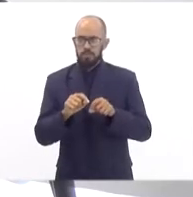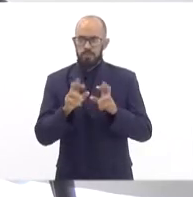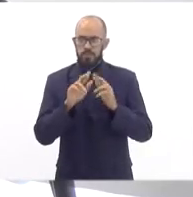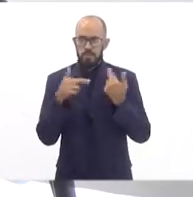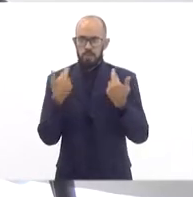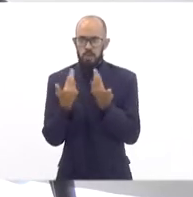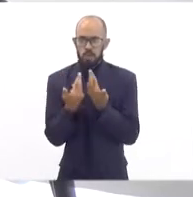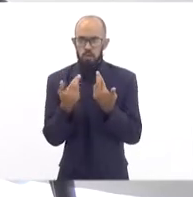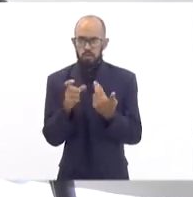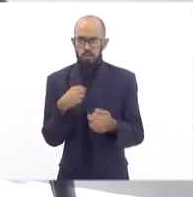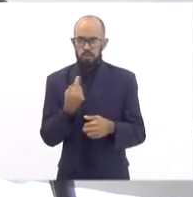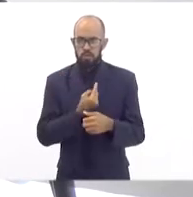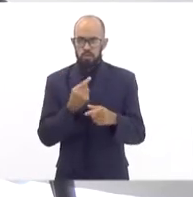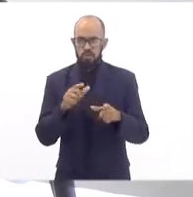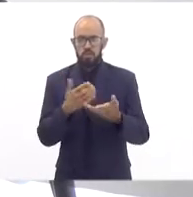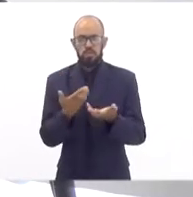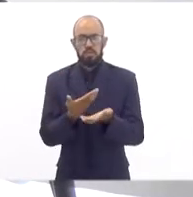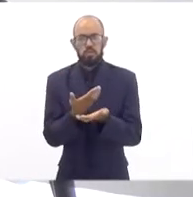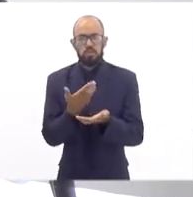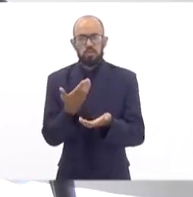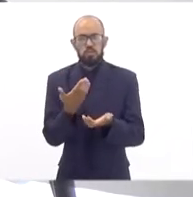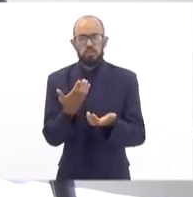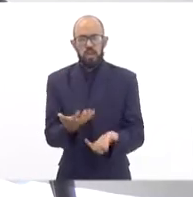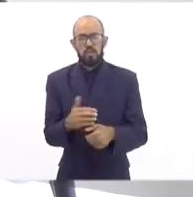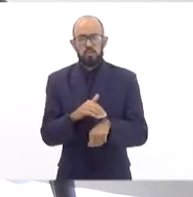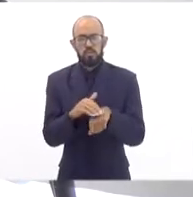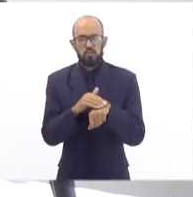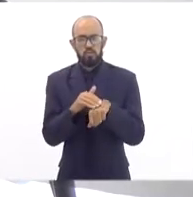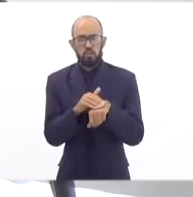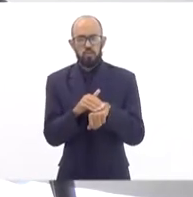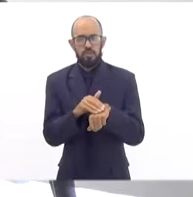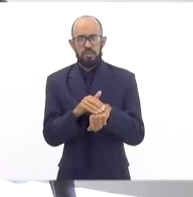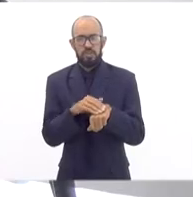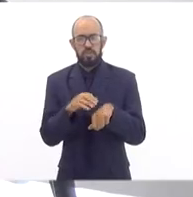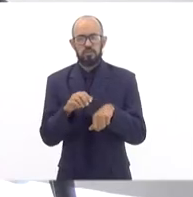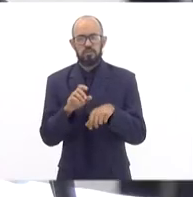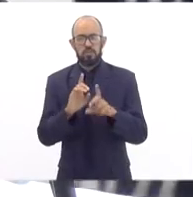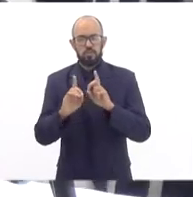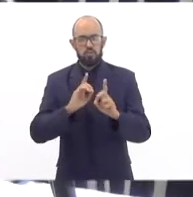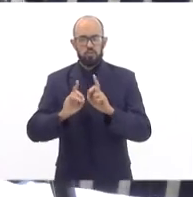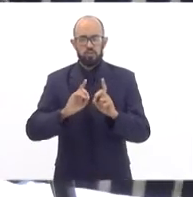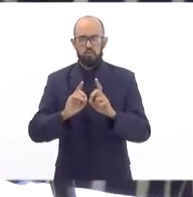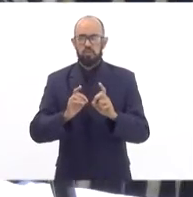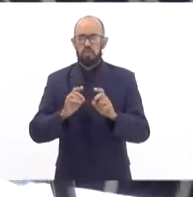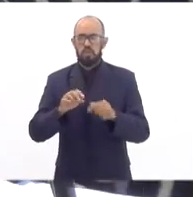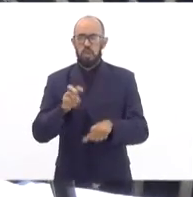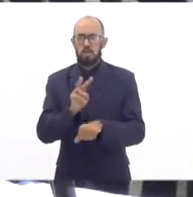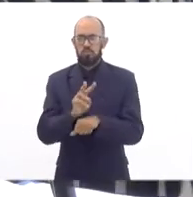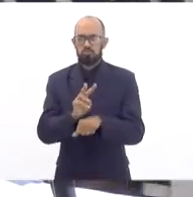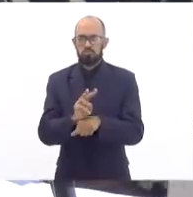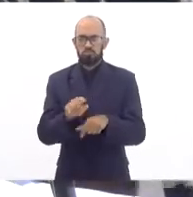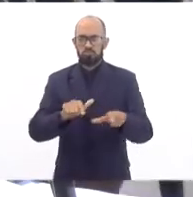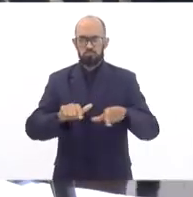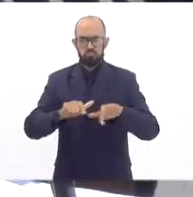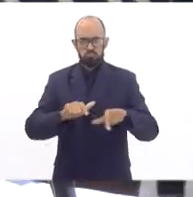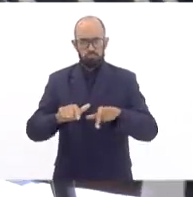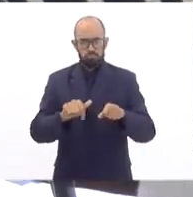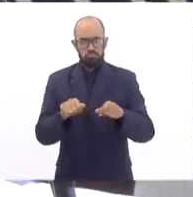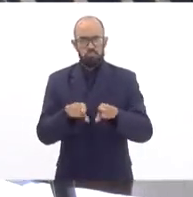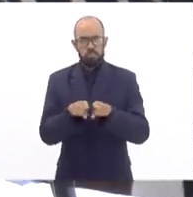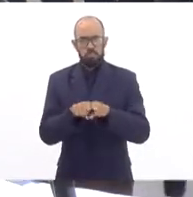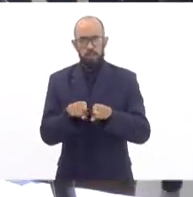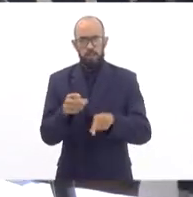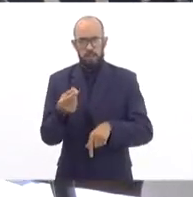reuniões em que se discute a concessão como um todo, a tarifa e outros aspectos, né, quem do